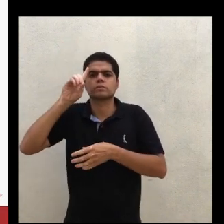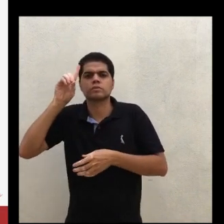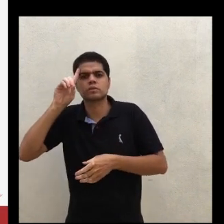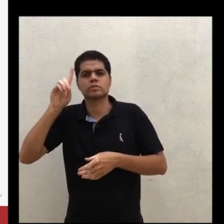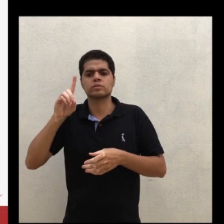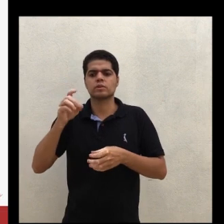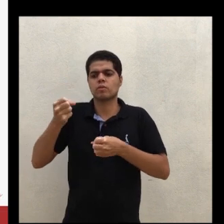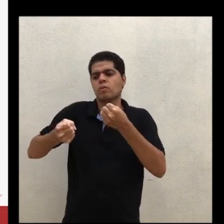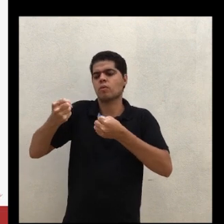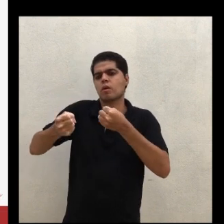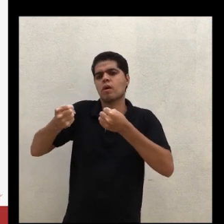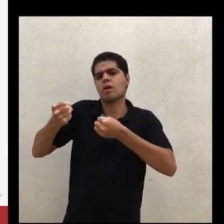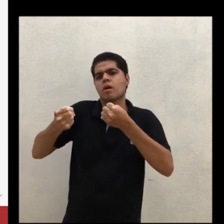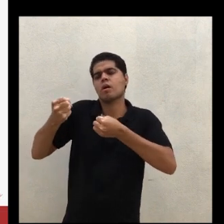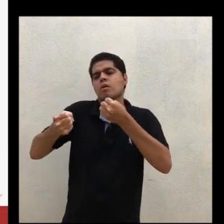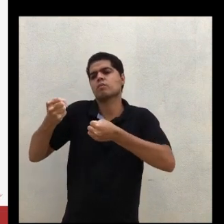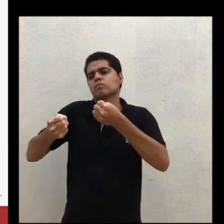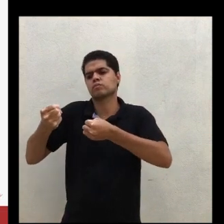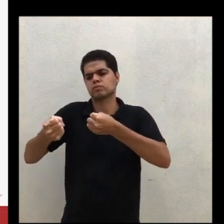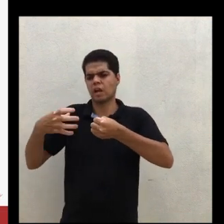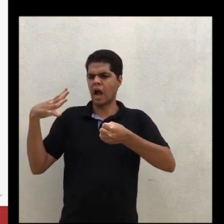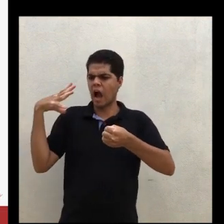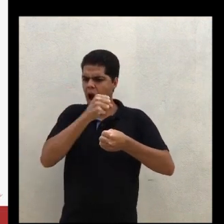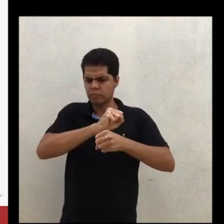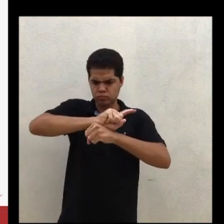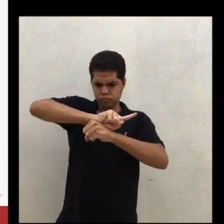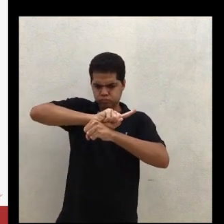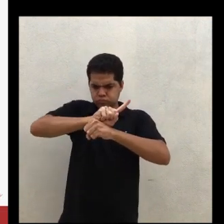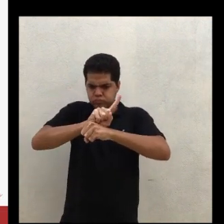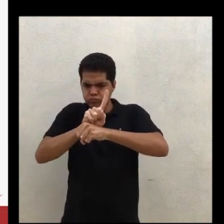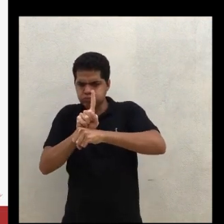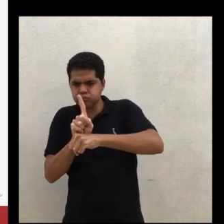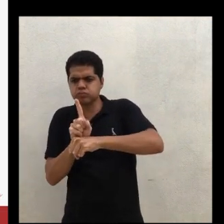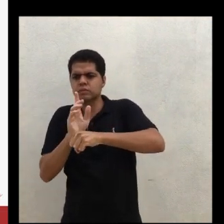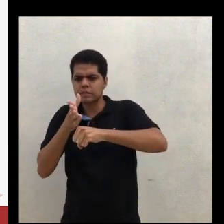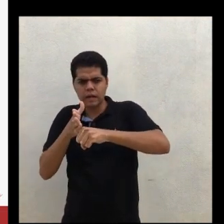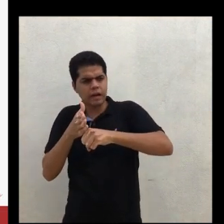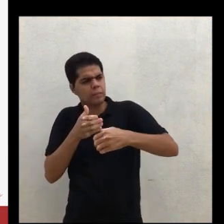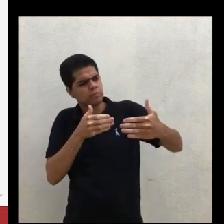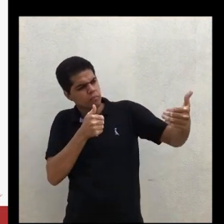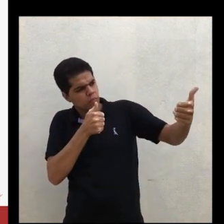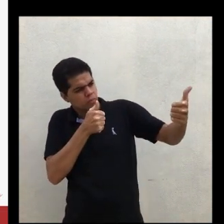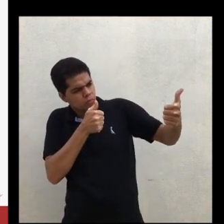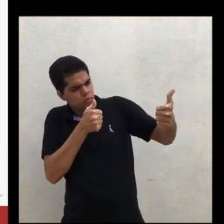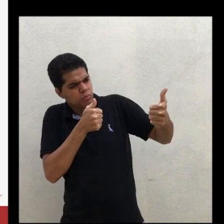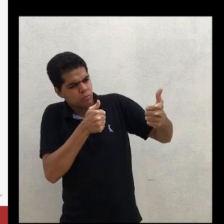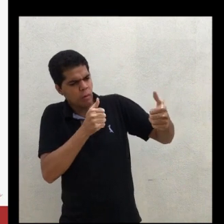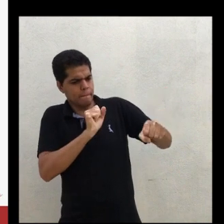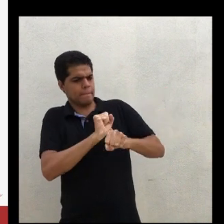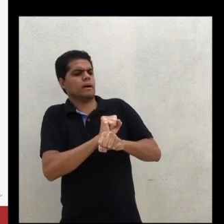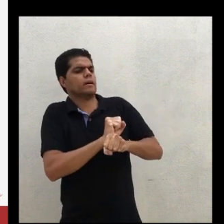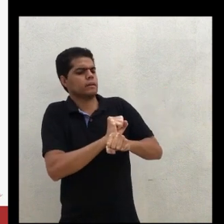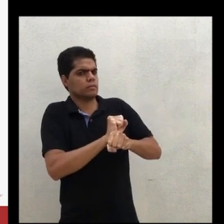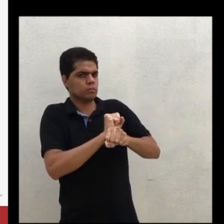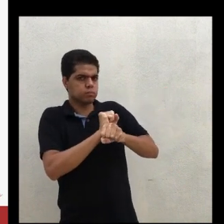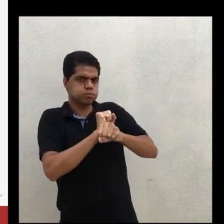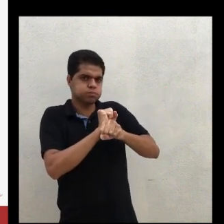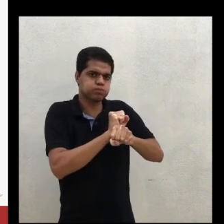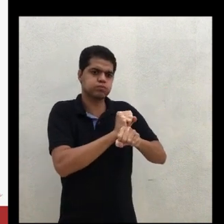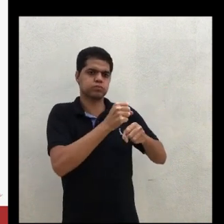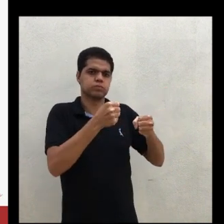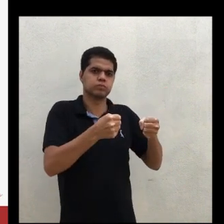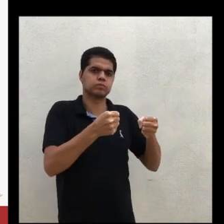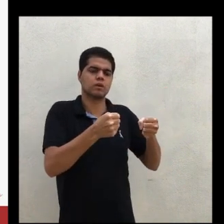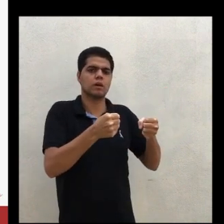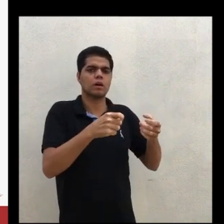tempo, o obstáculo é perto? É. Então, para o veículo, ele vai frear o veículo. Na lógica fuzzy isso não acontece assim, não é desse